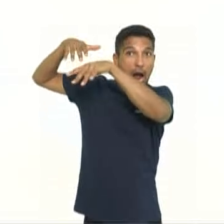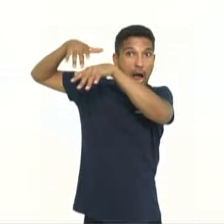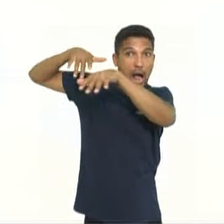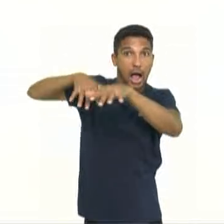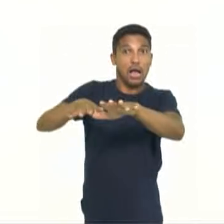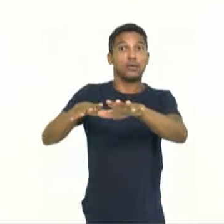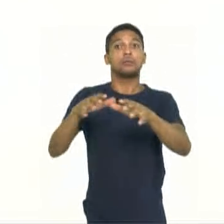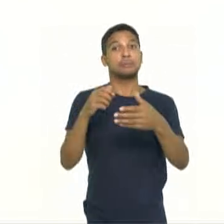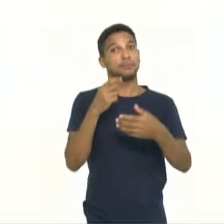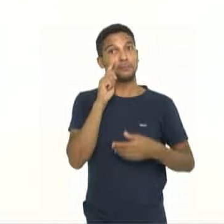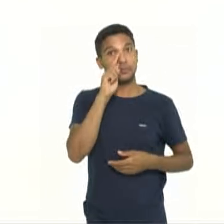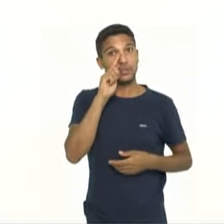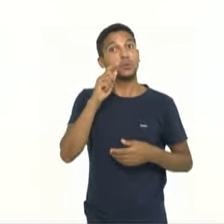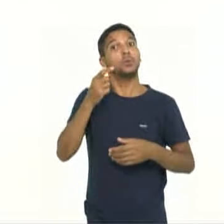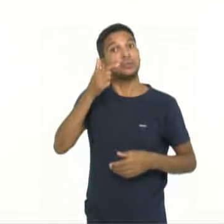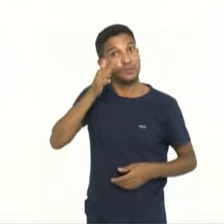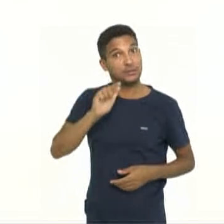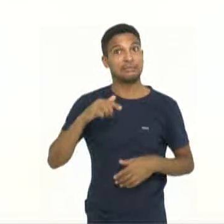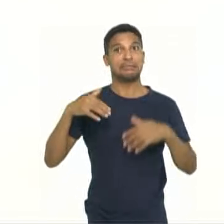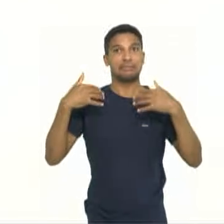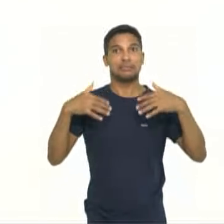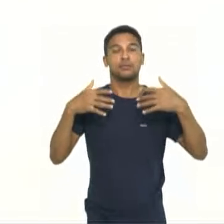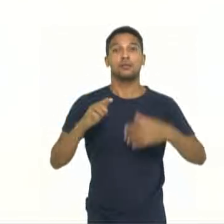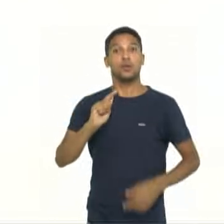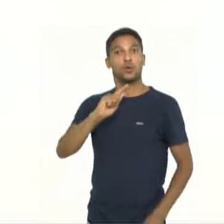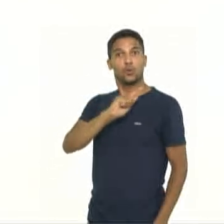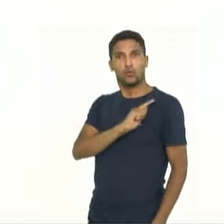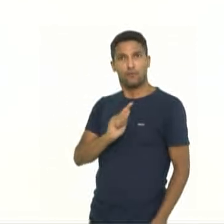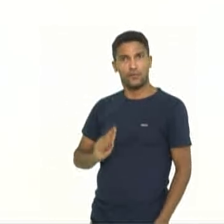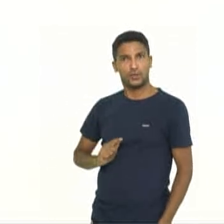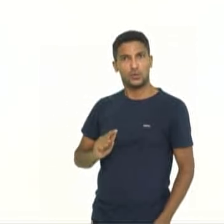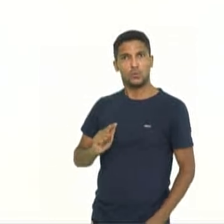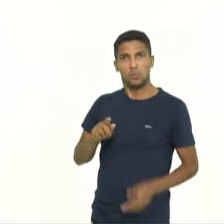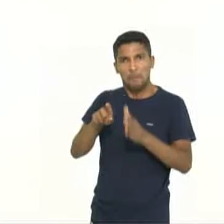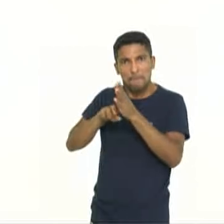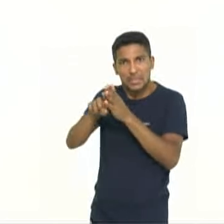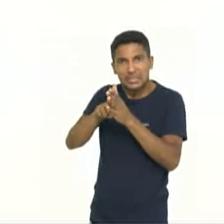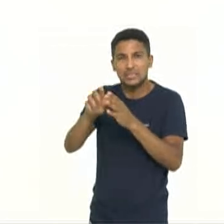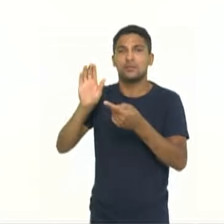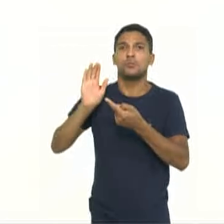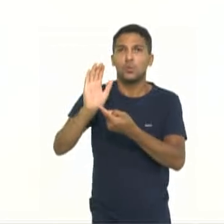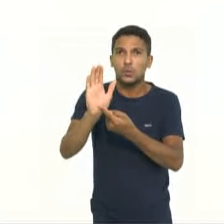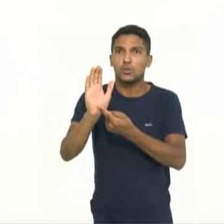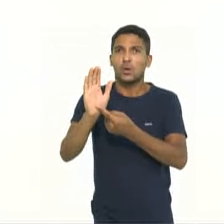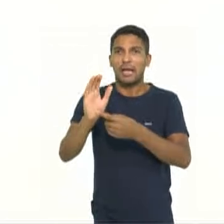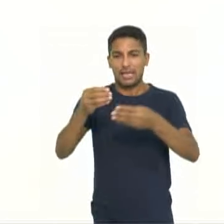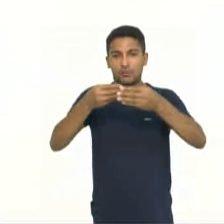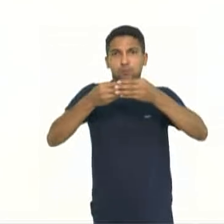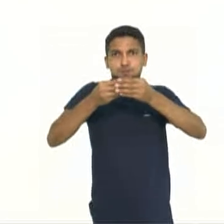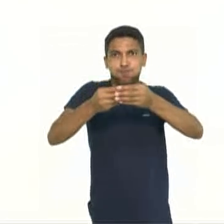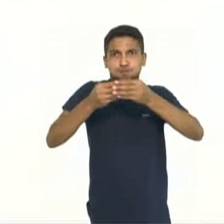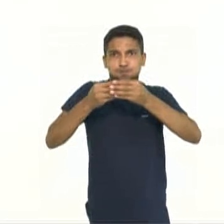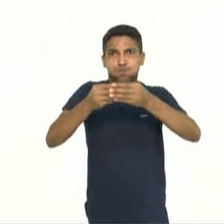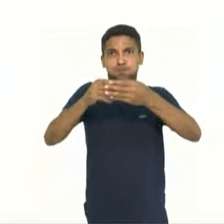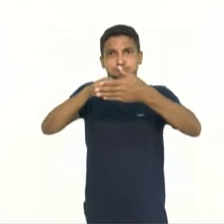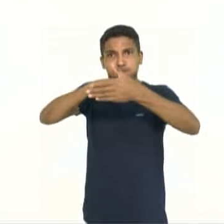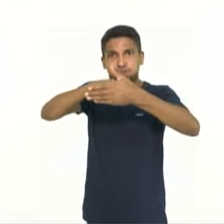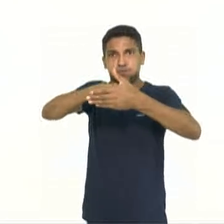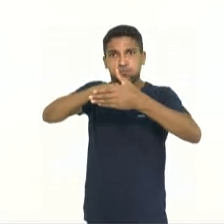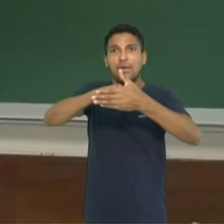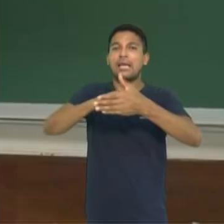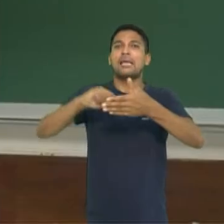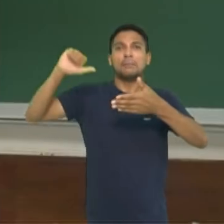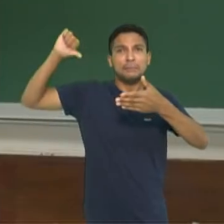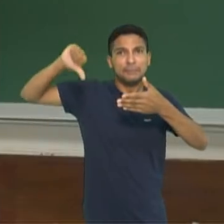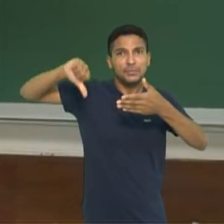como igualmente vulneráveis ou piores. Fecha aspas, vírgula, apontou o jornal. Né?